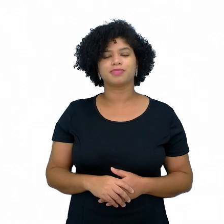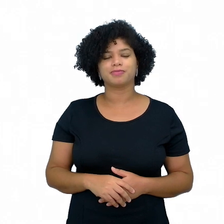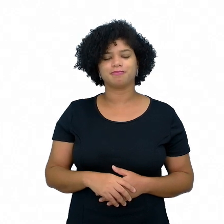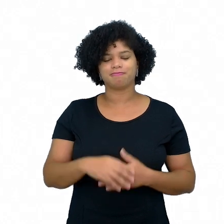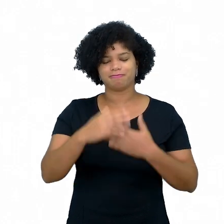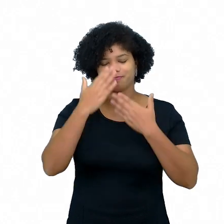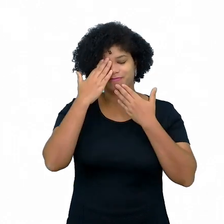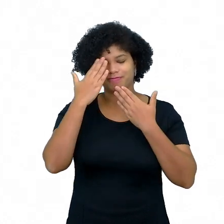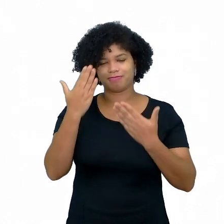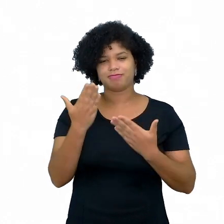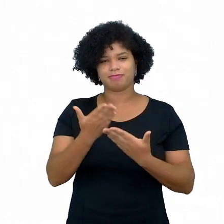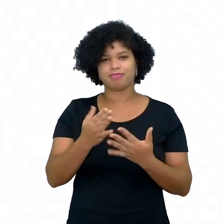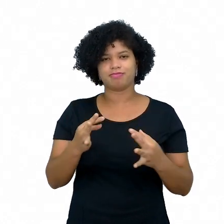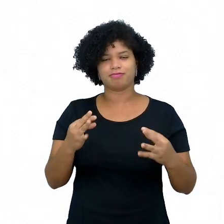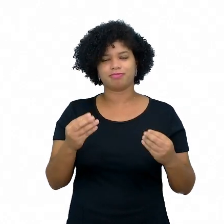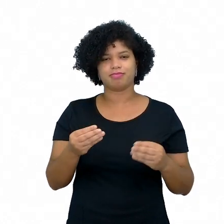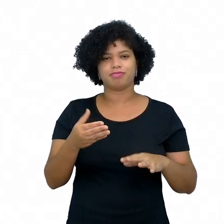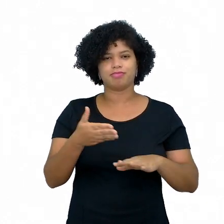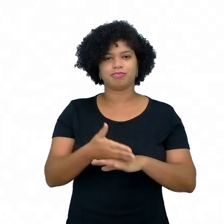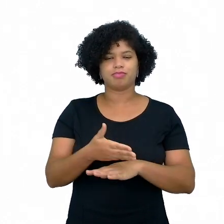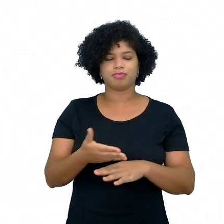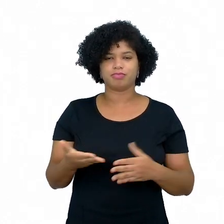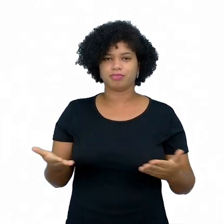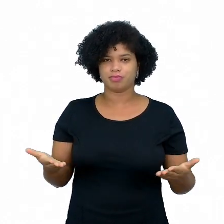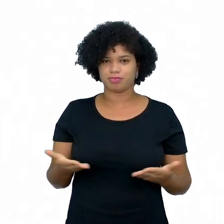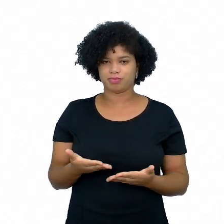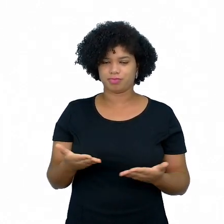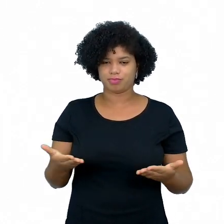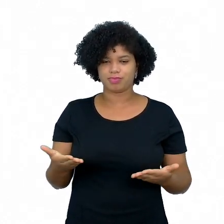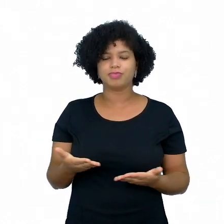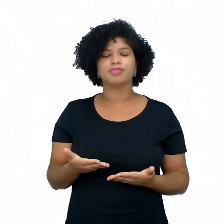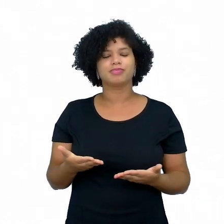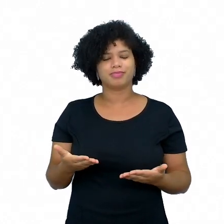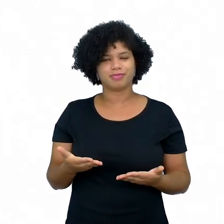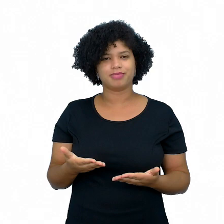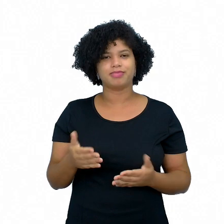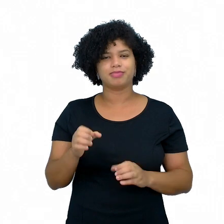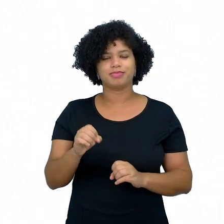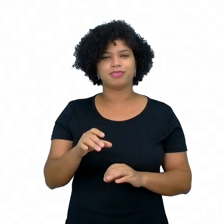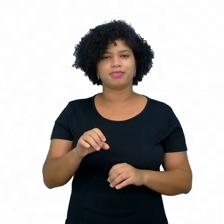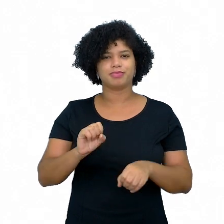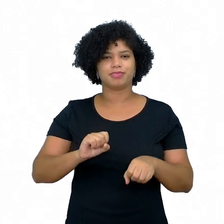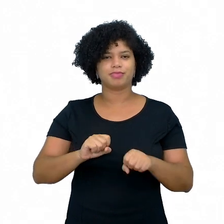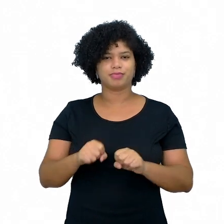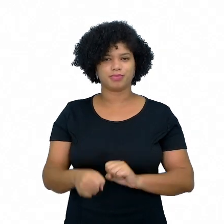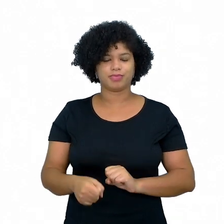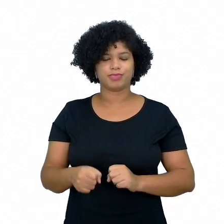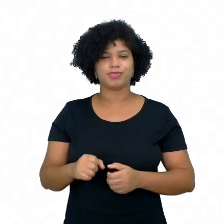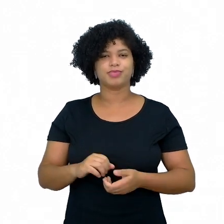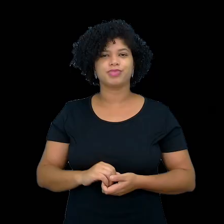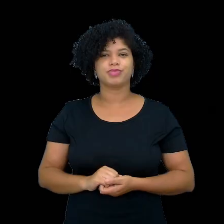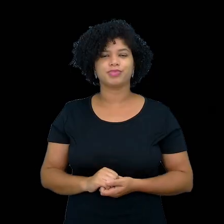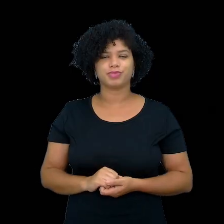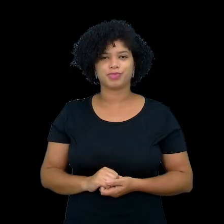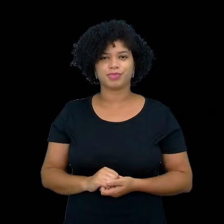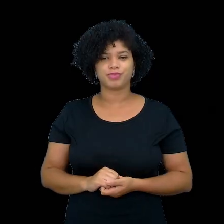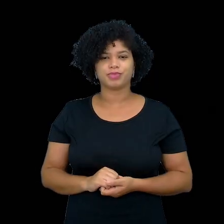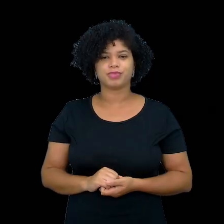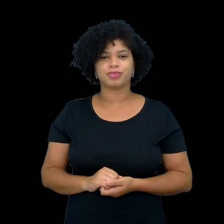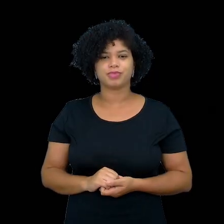Agradeço a participação de todos os envolvidos aqui nesta formação. E